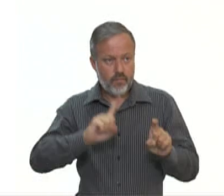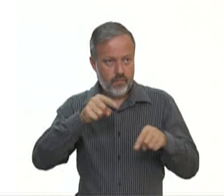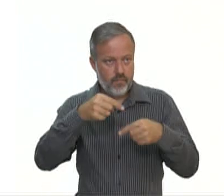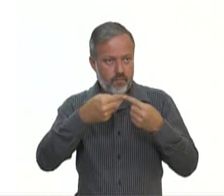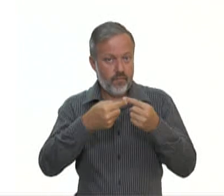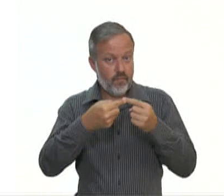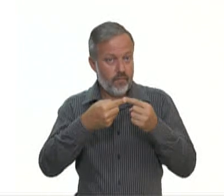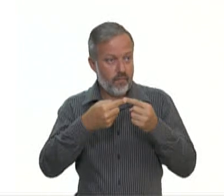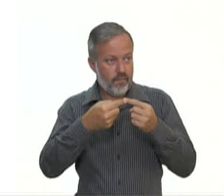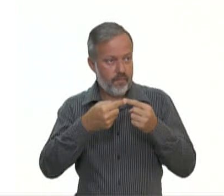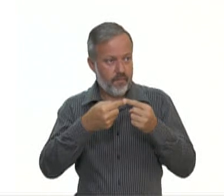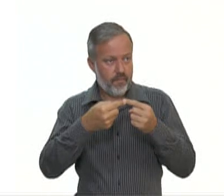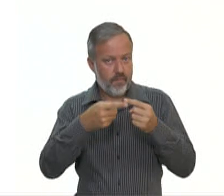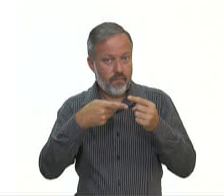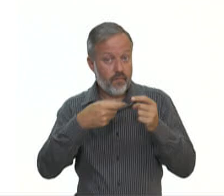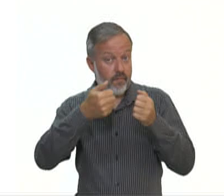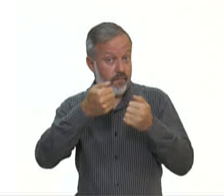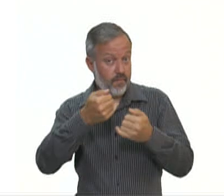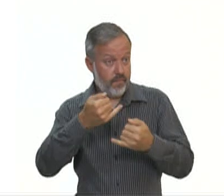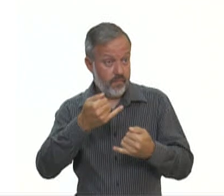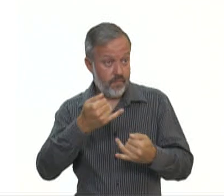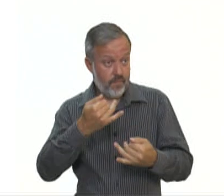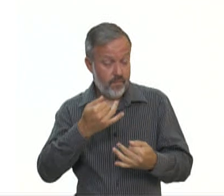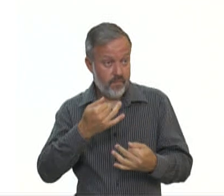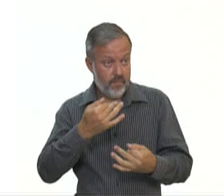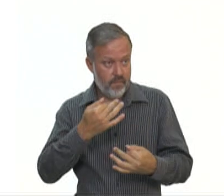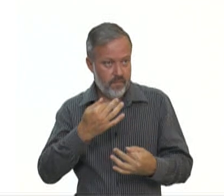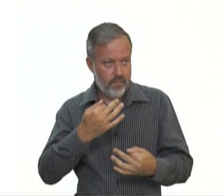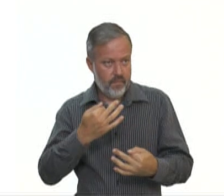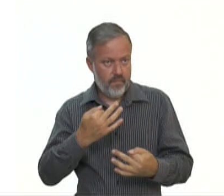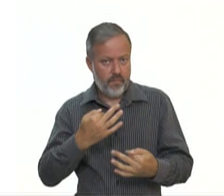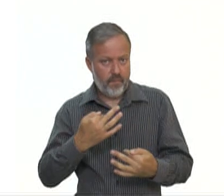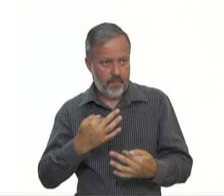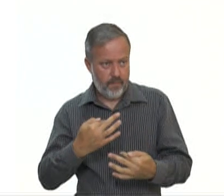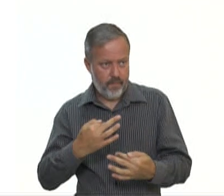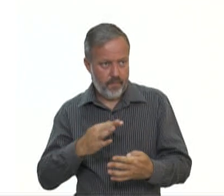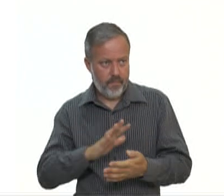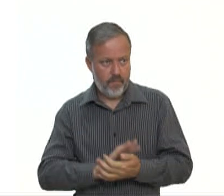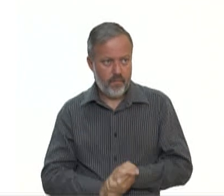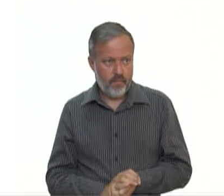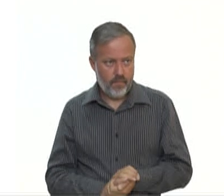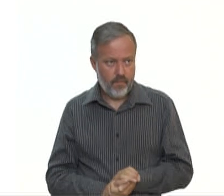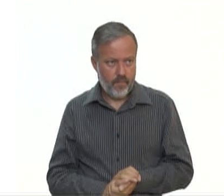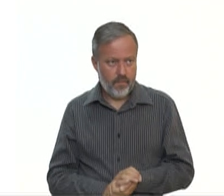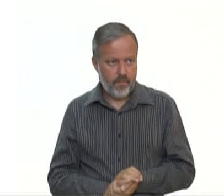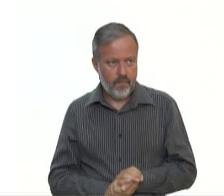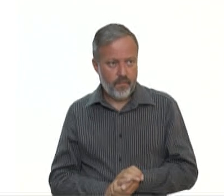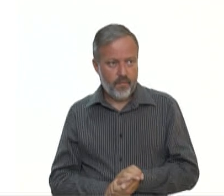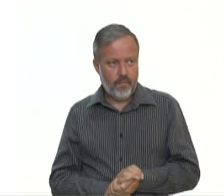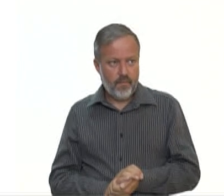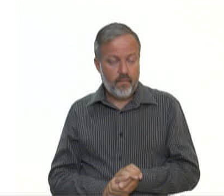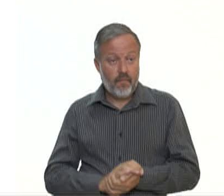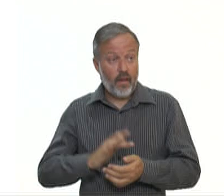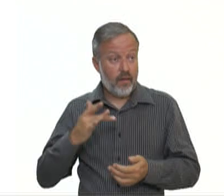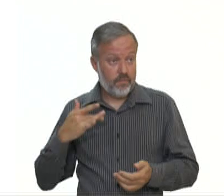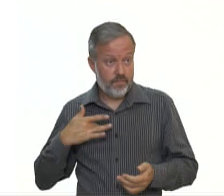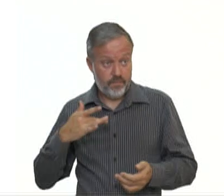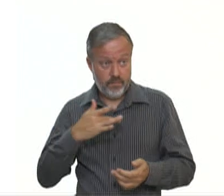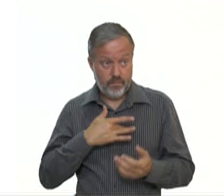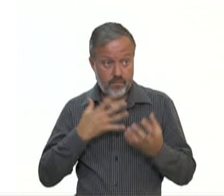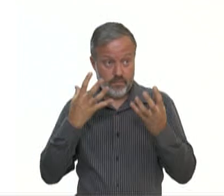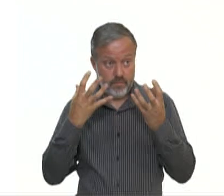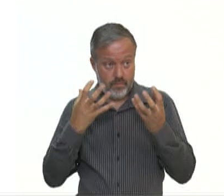depois uma explicação, a continuação dessa manchete continuando a nossa estrutura. Sanidad admite que la falta